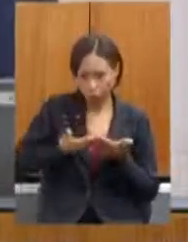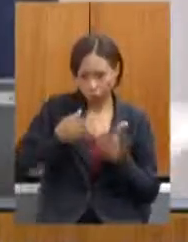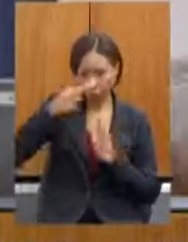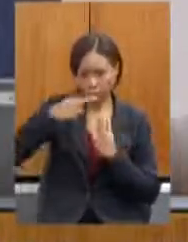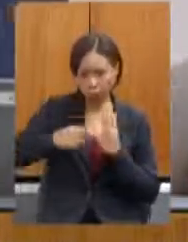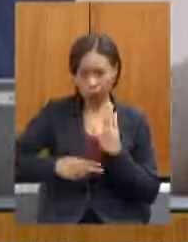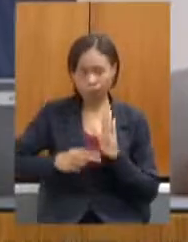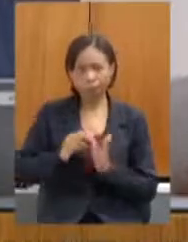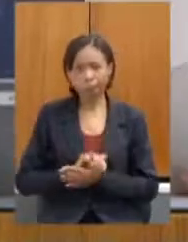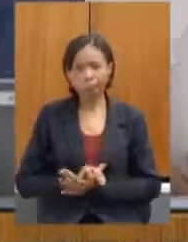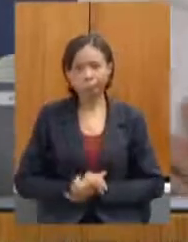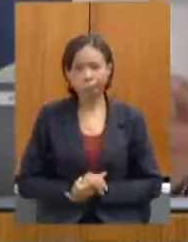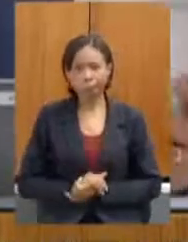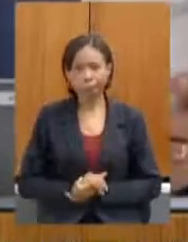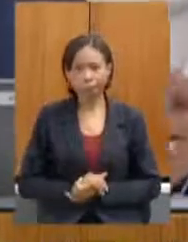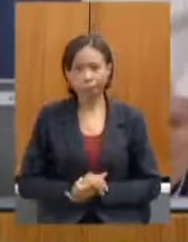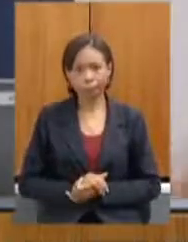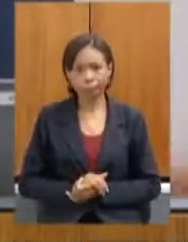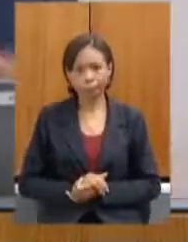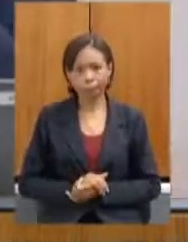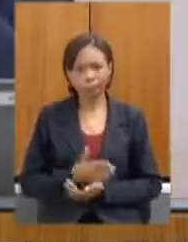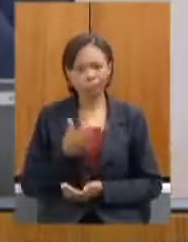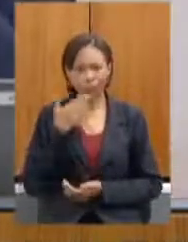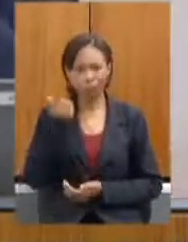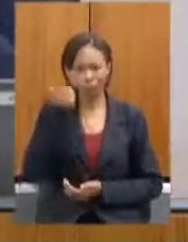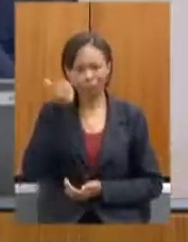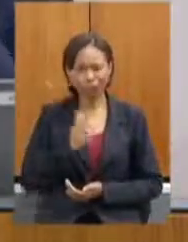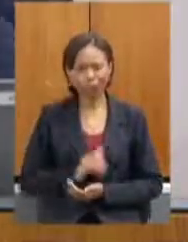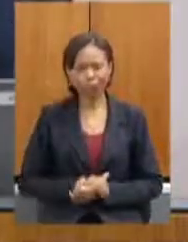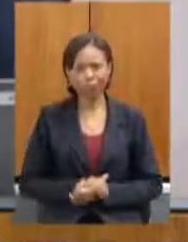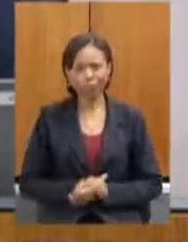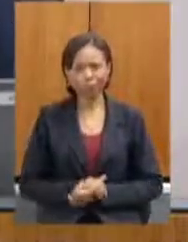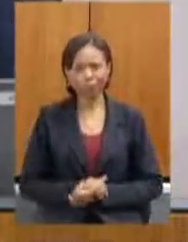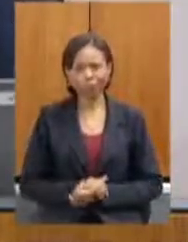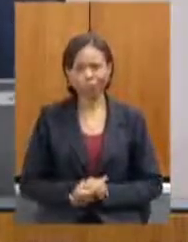e parece que fica mais mais prático